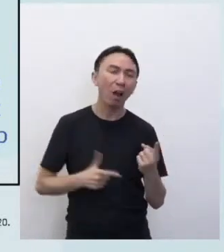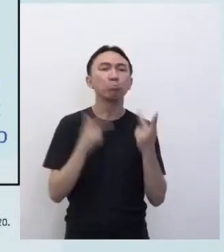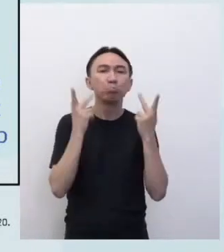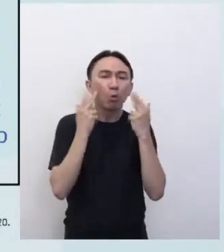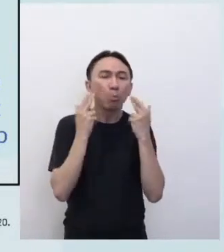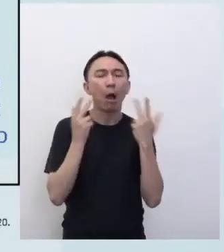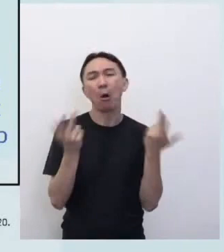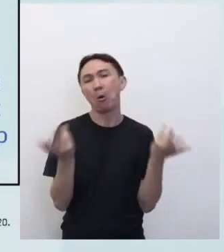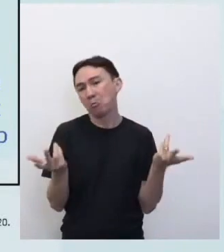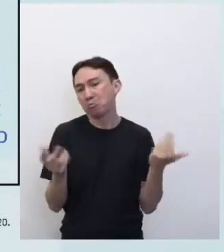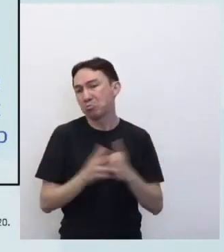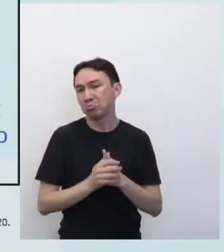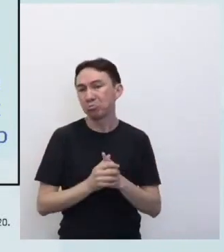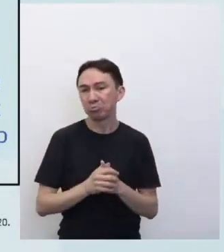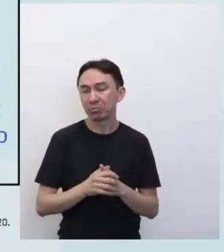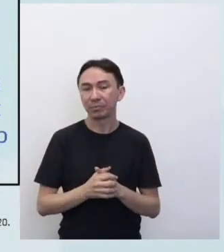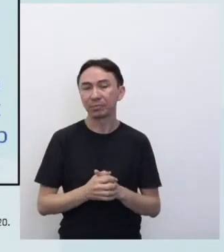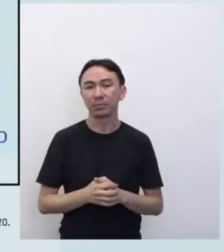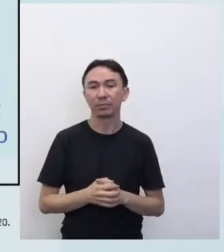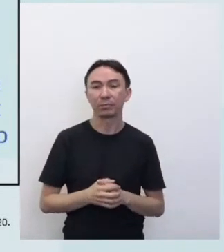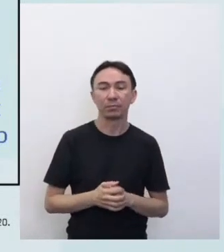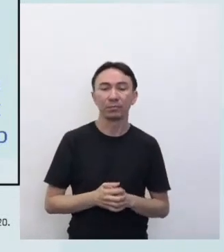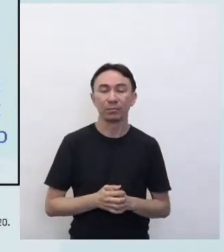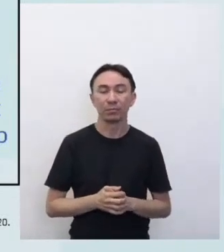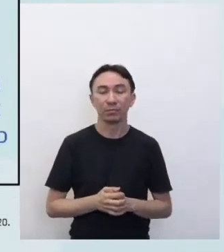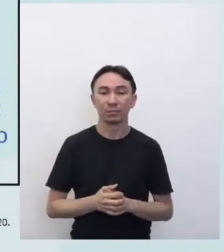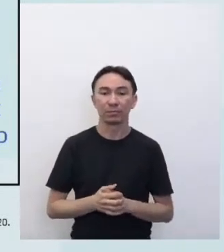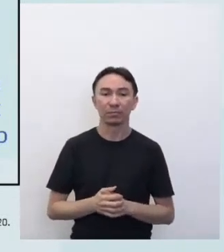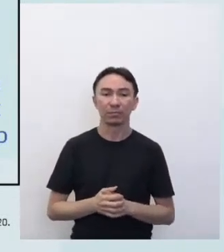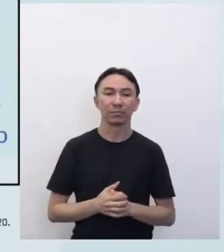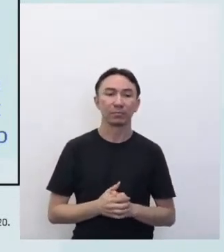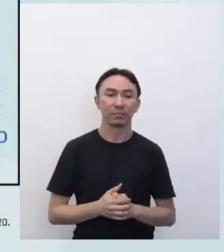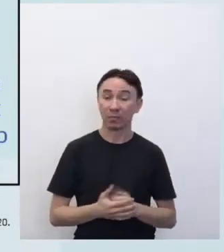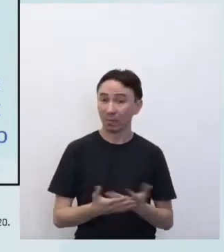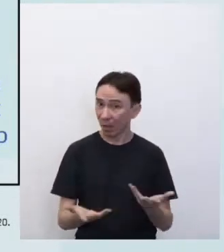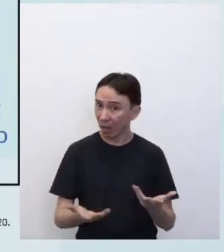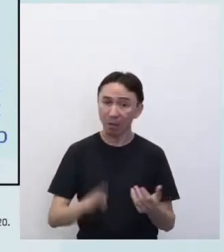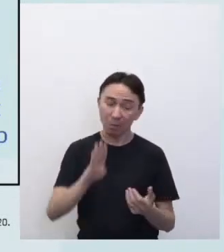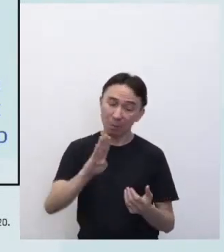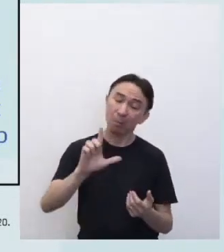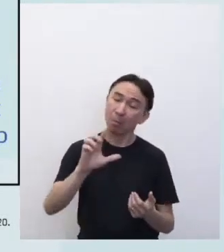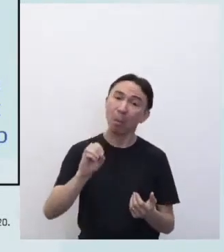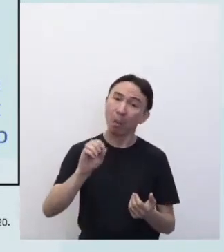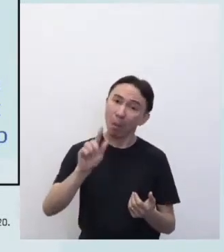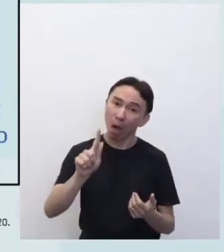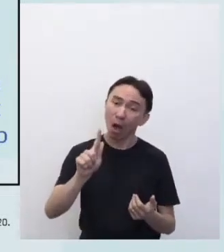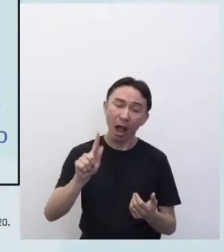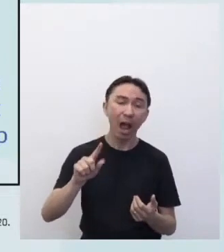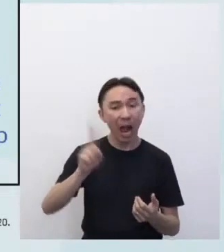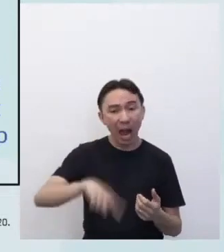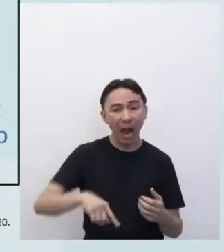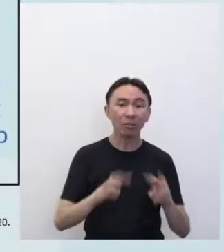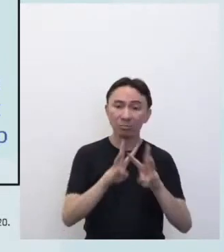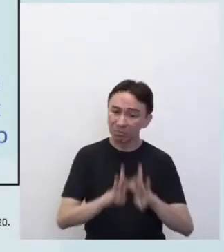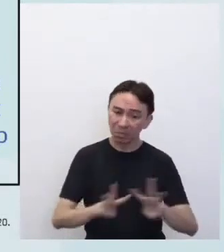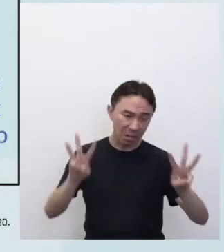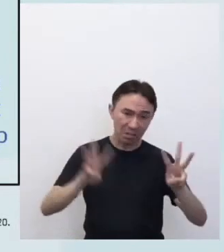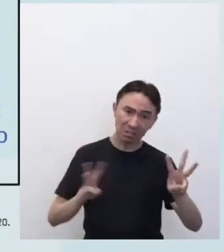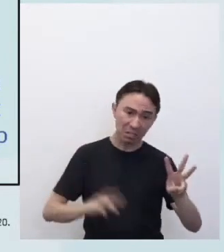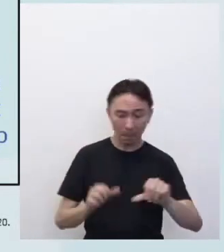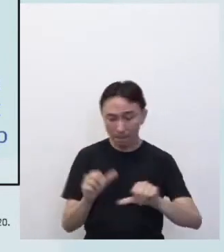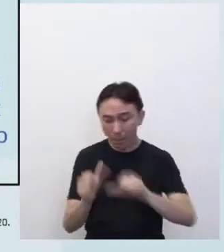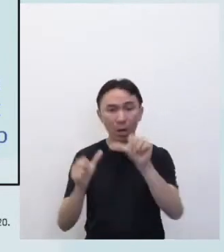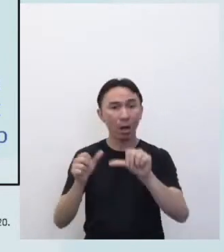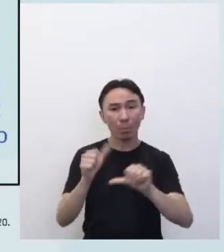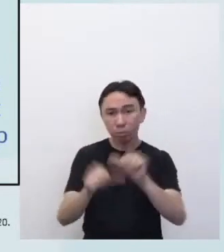is a regularly updated website or web page. Um blog é um site ou página da web atualizado regularmente.